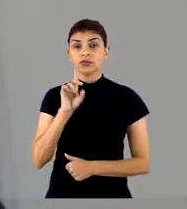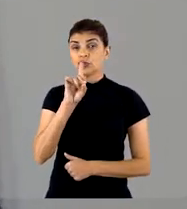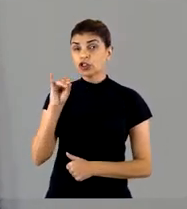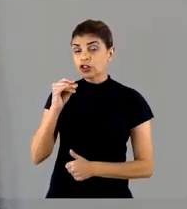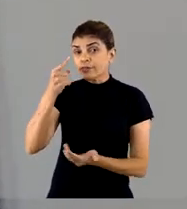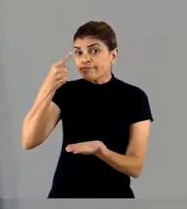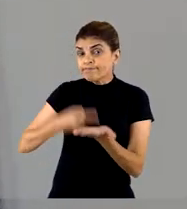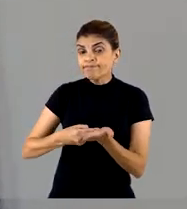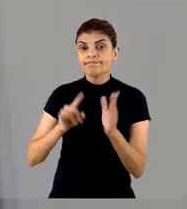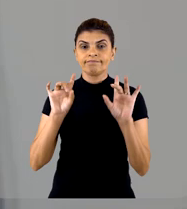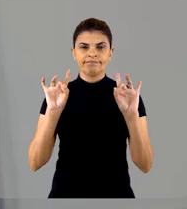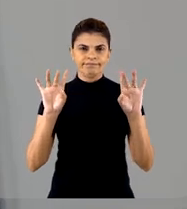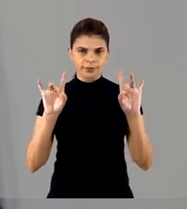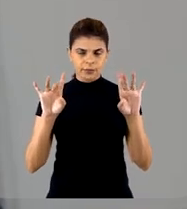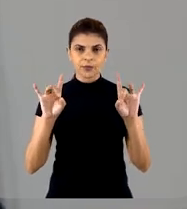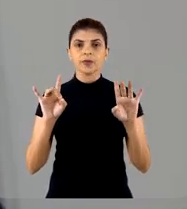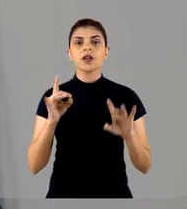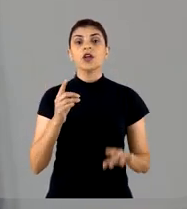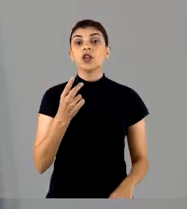bem específica, que é